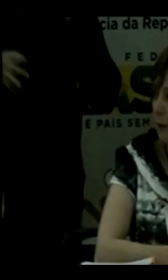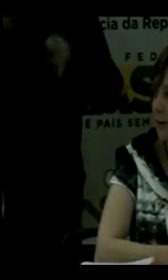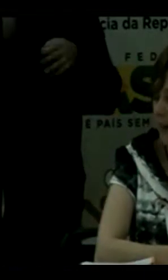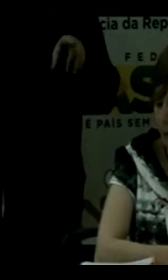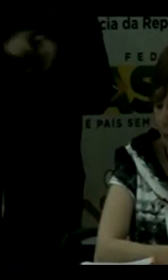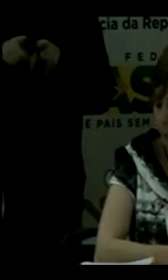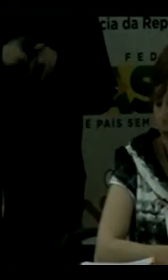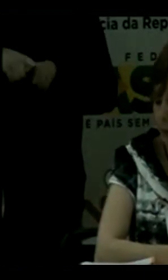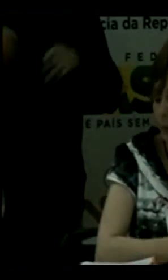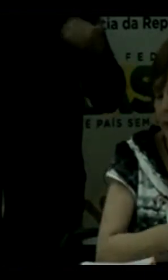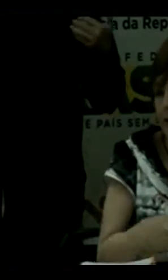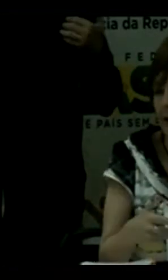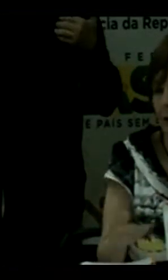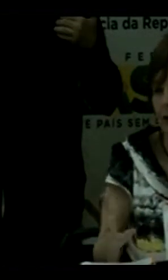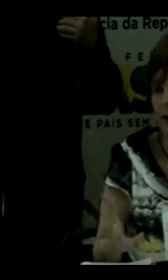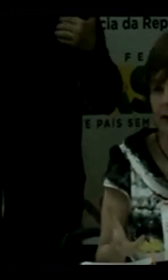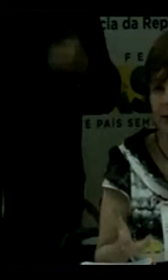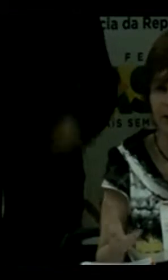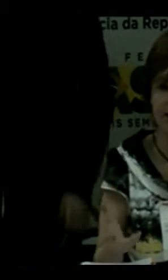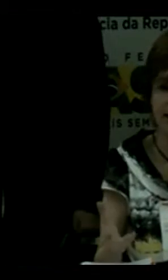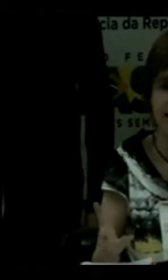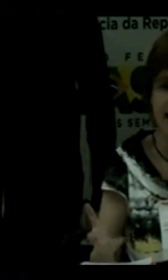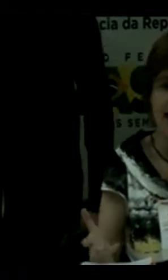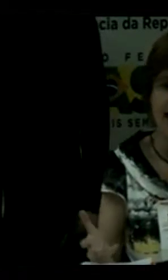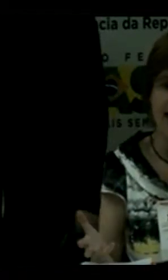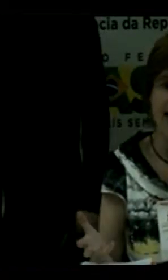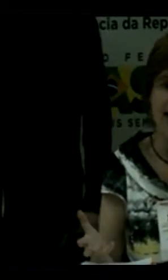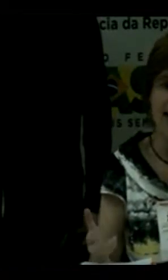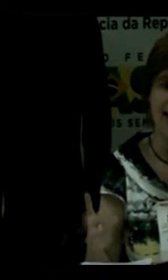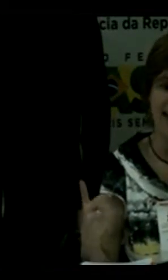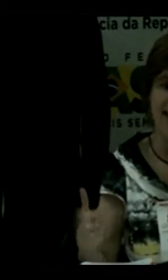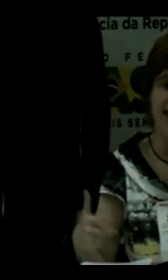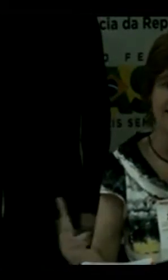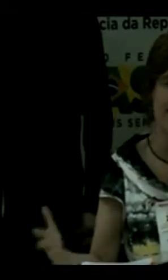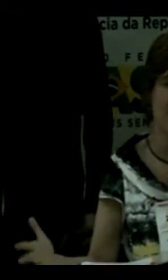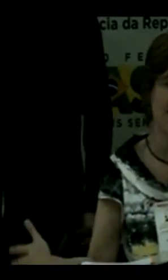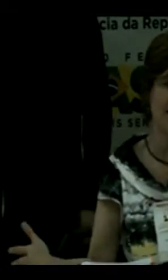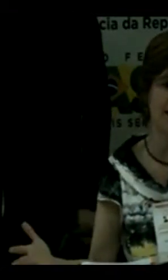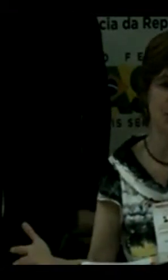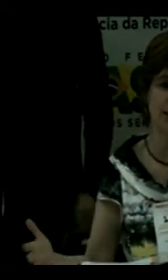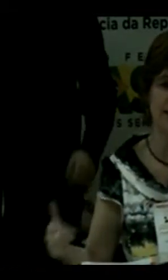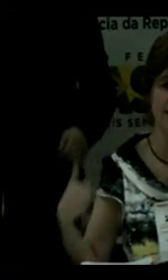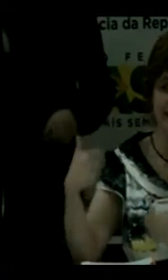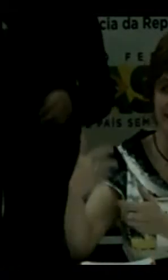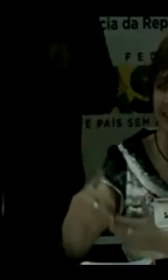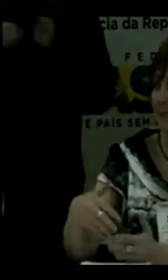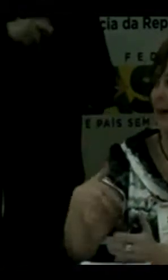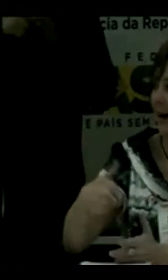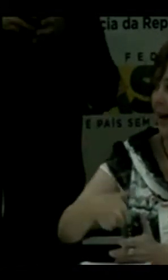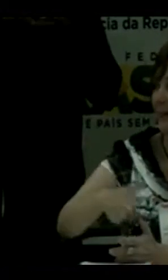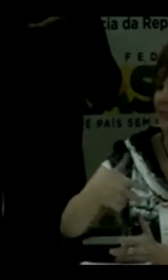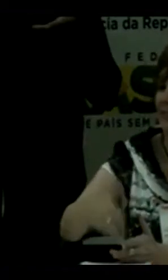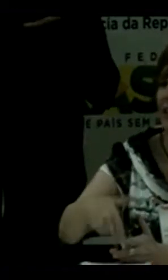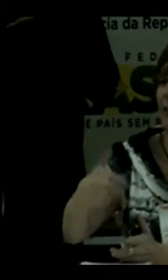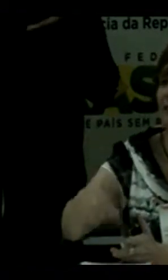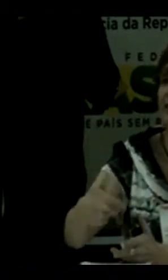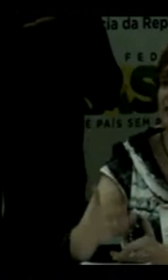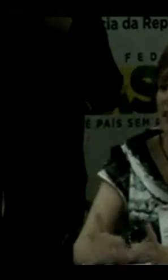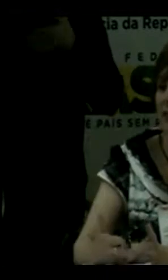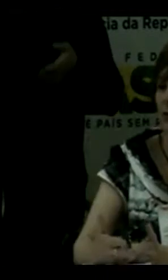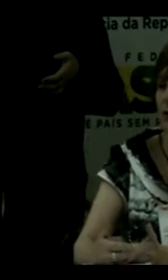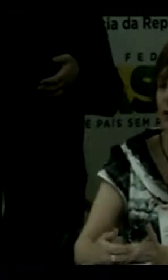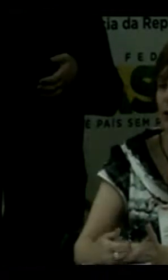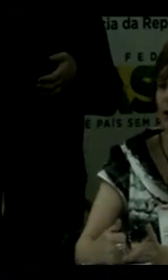e do Ministério Público, né, considerando que essa é a base da democracia e que é necessário